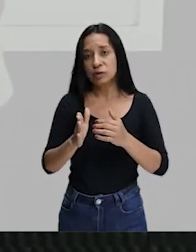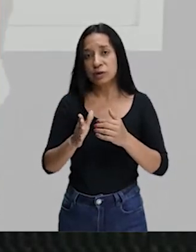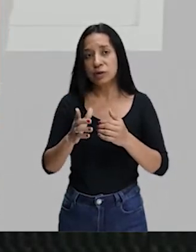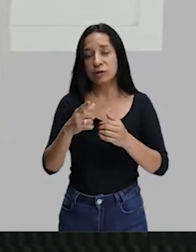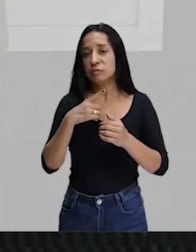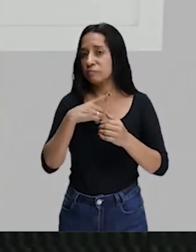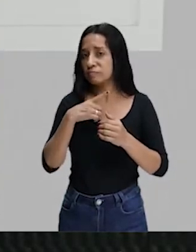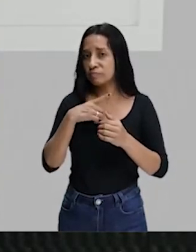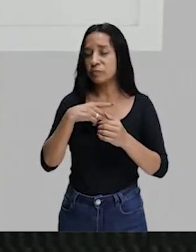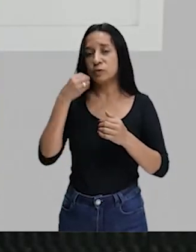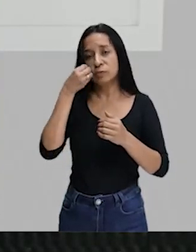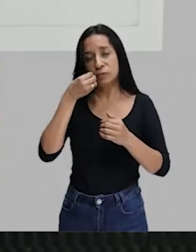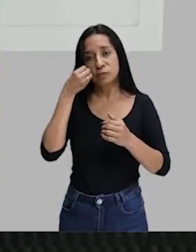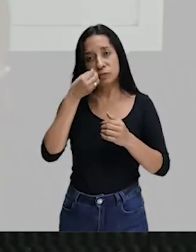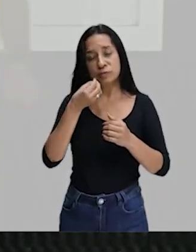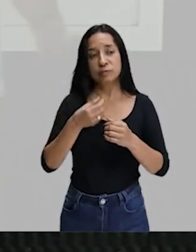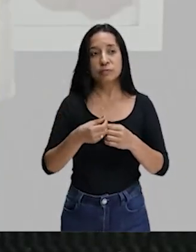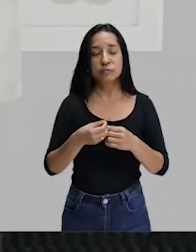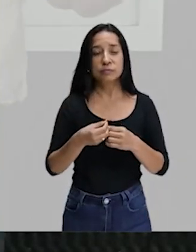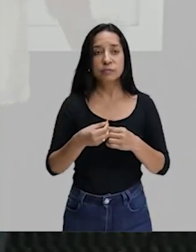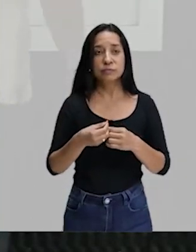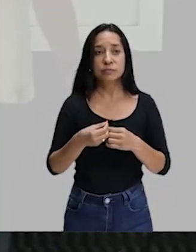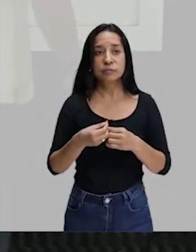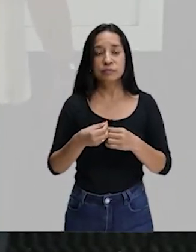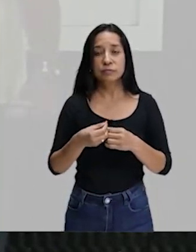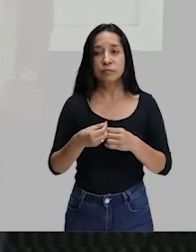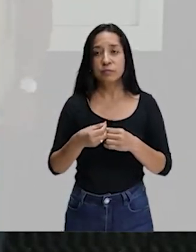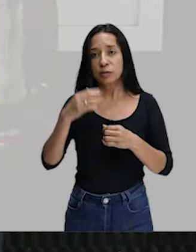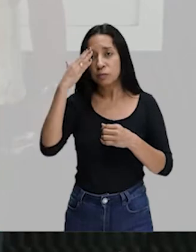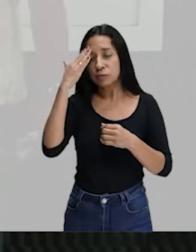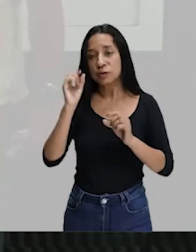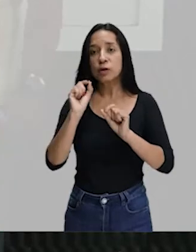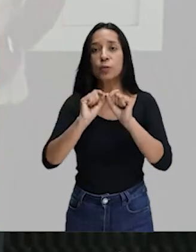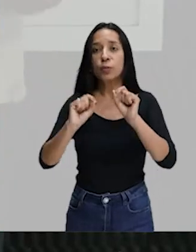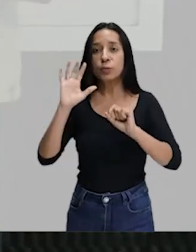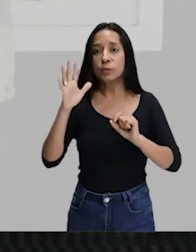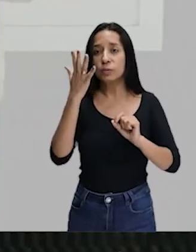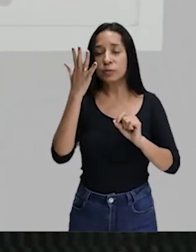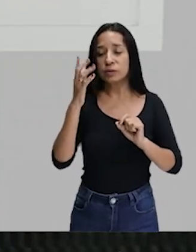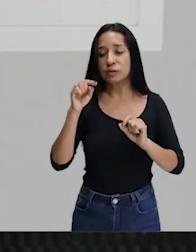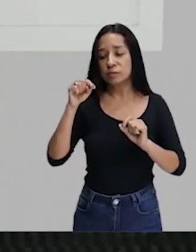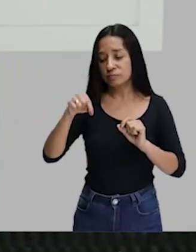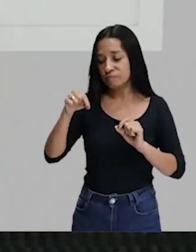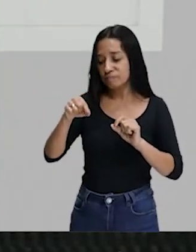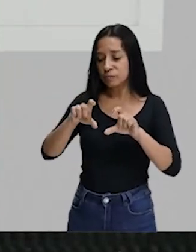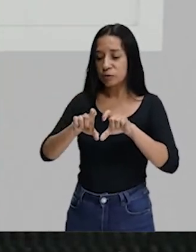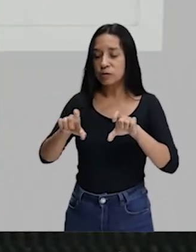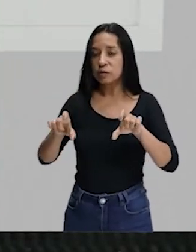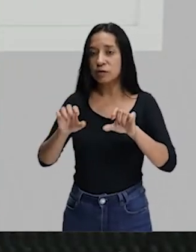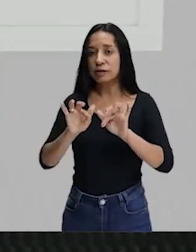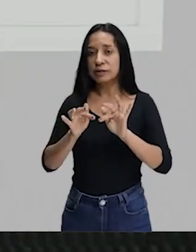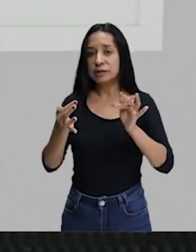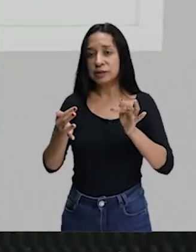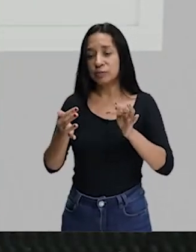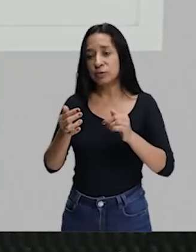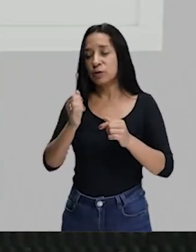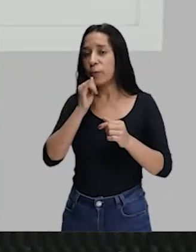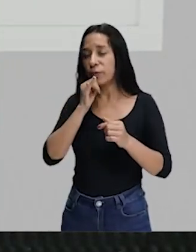passado por essa experiência e para poder entender o que acontece aqui. Muito simples. Se você pegar uma